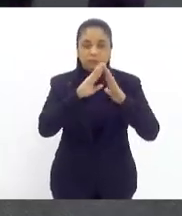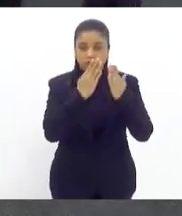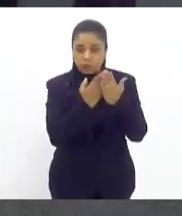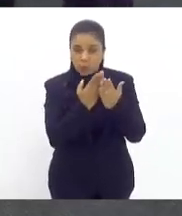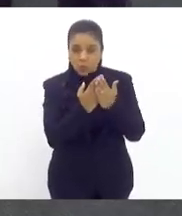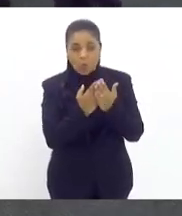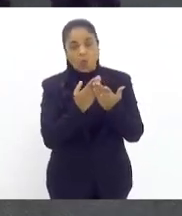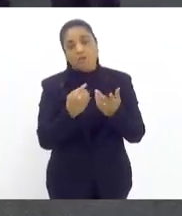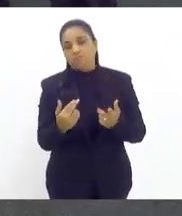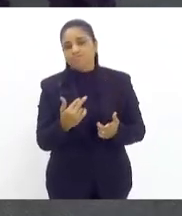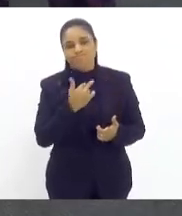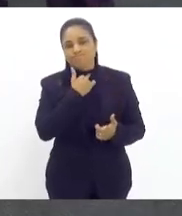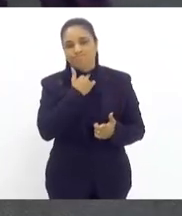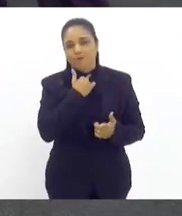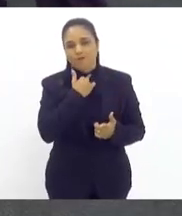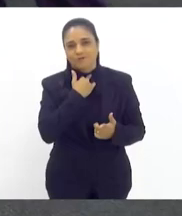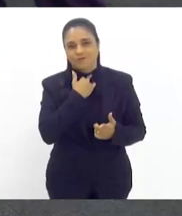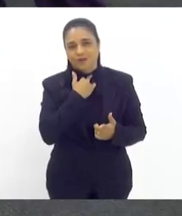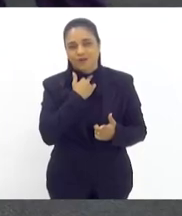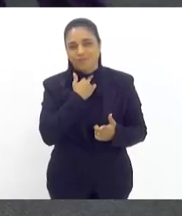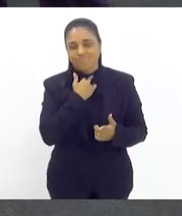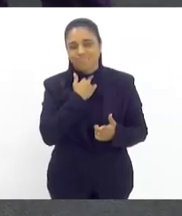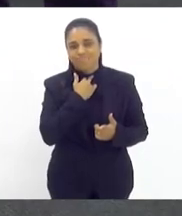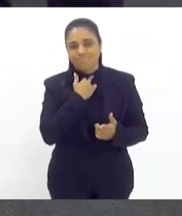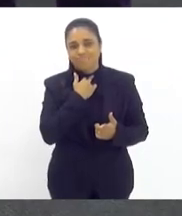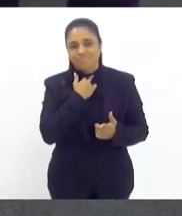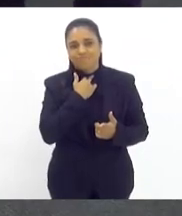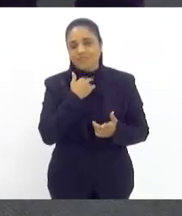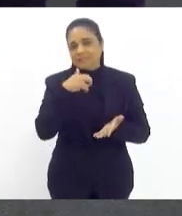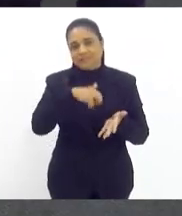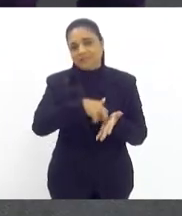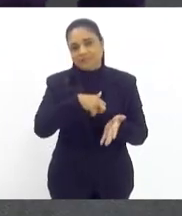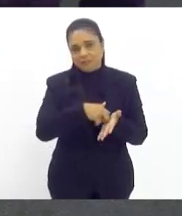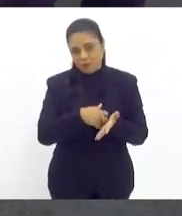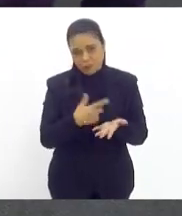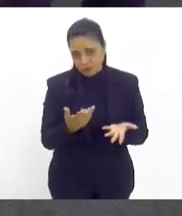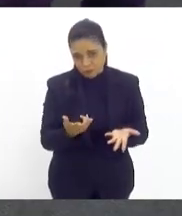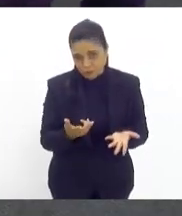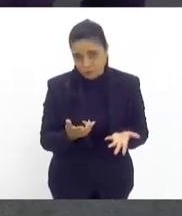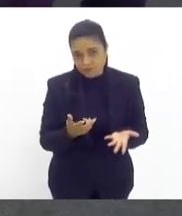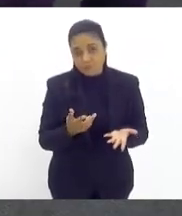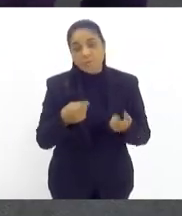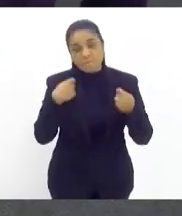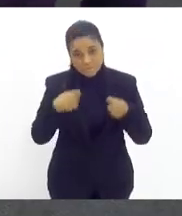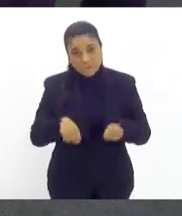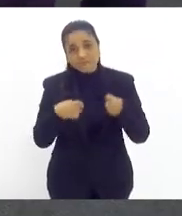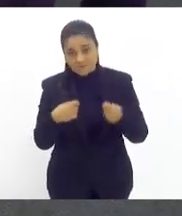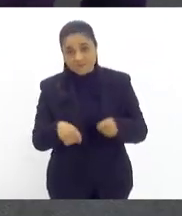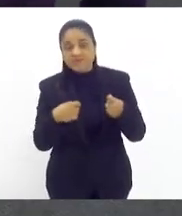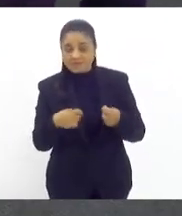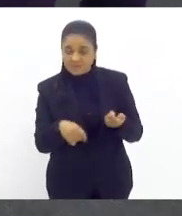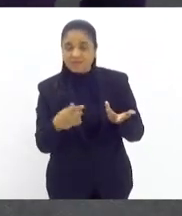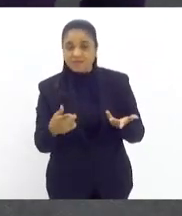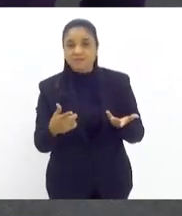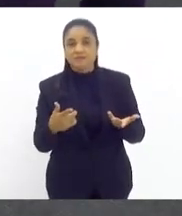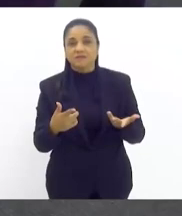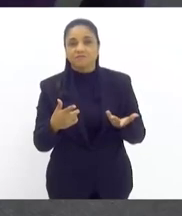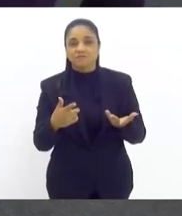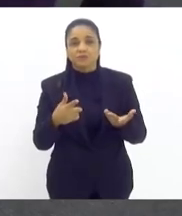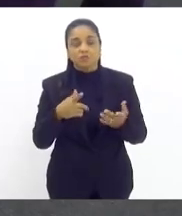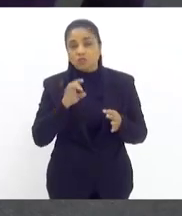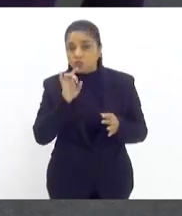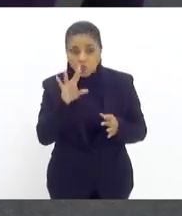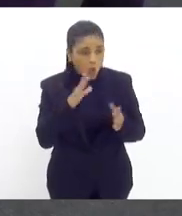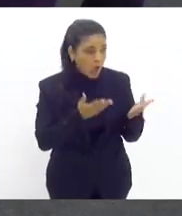casos não podem ficar impunes nós não podemos achar que isso é um assunto a ser dedicado e tratado somente pelos adolescentes